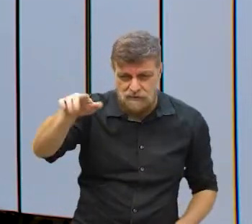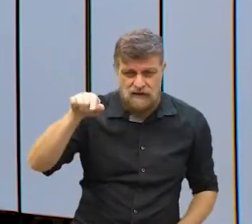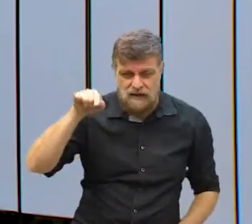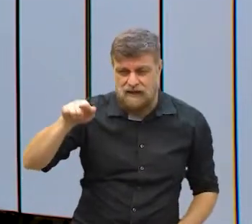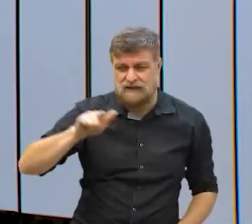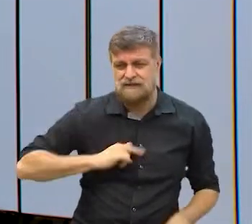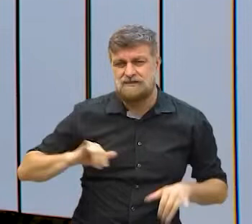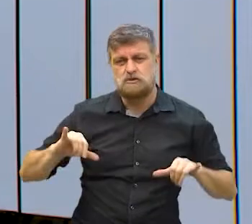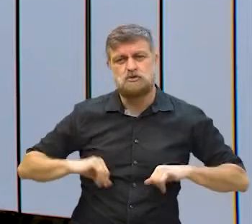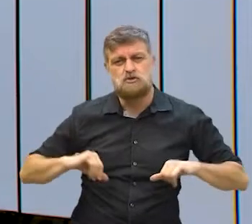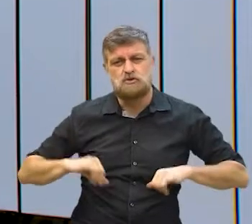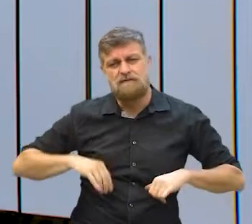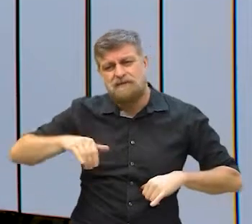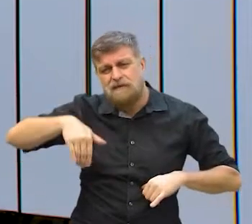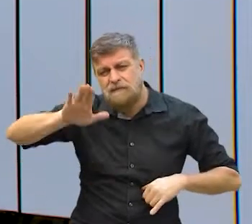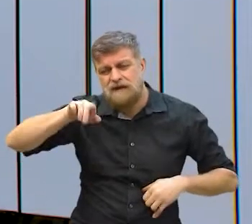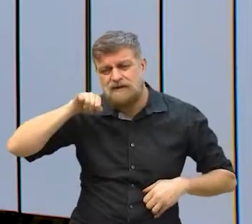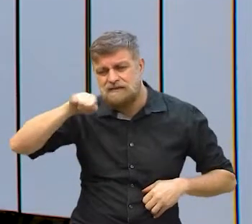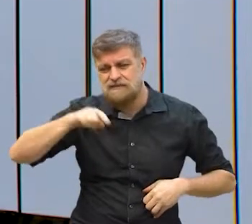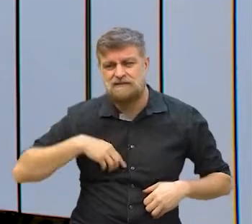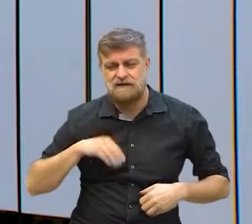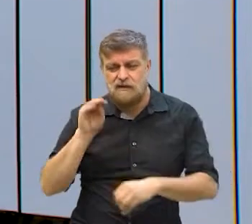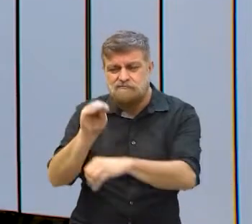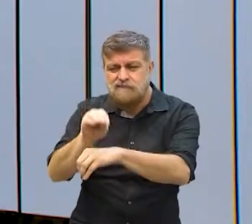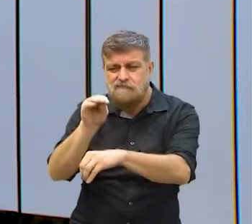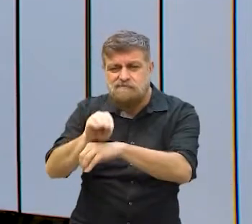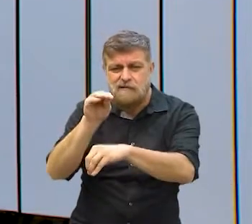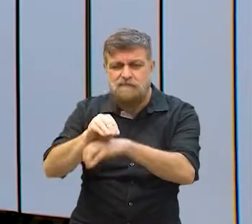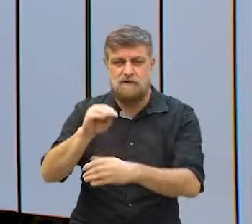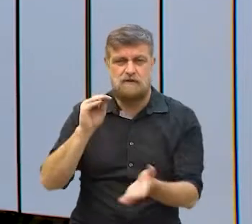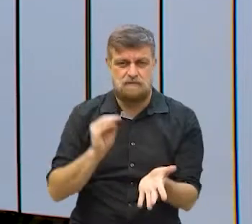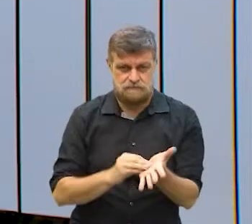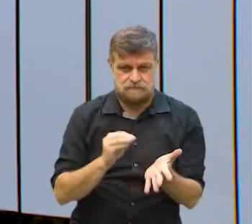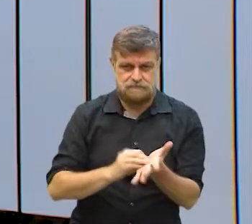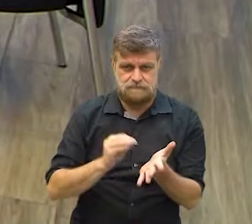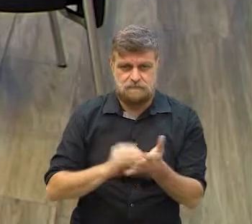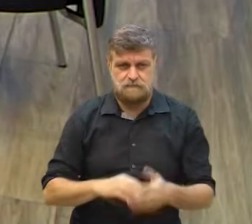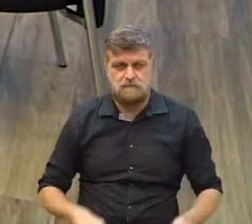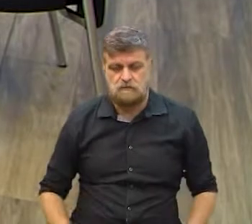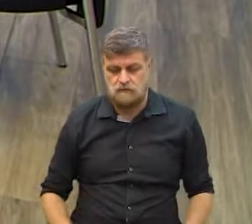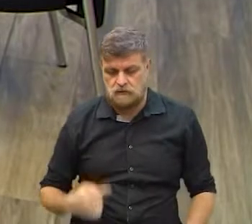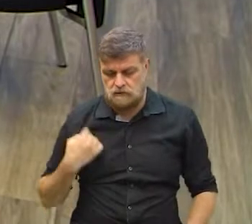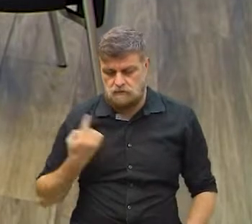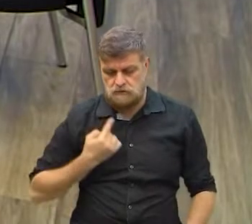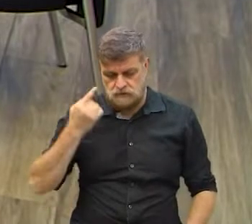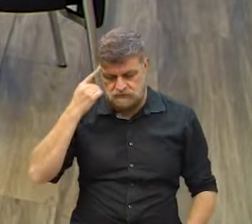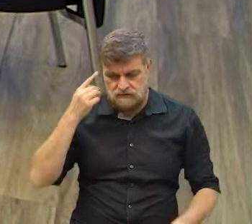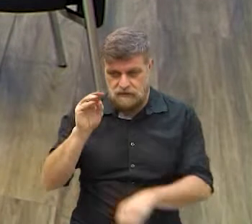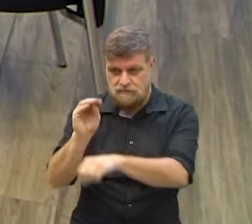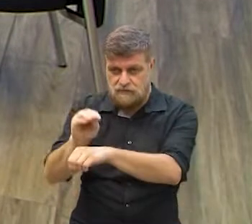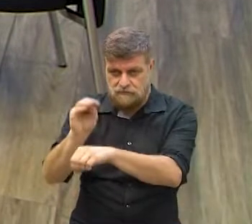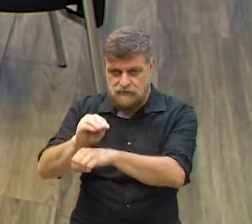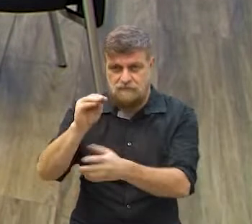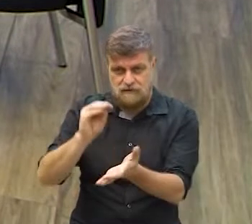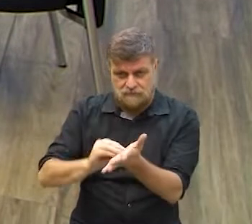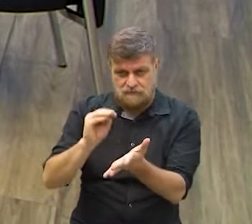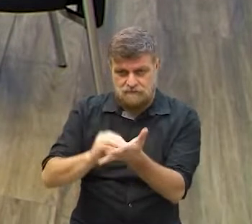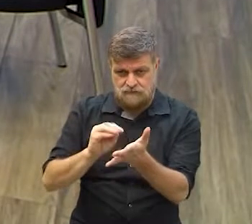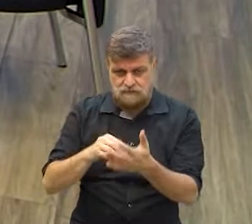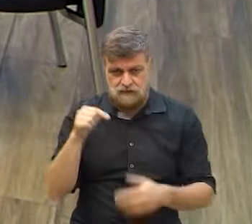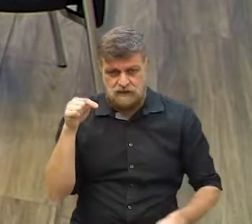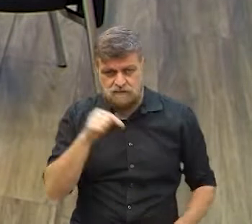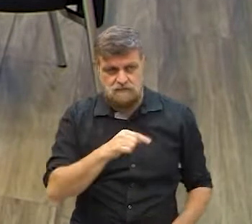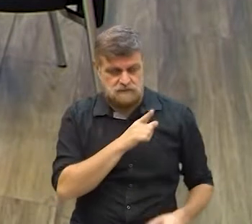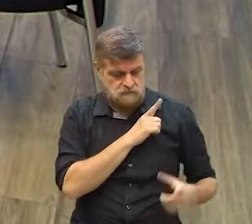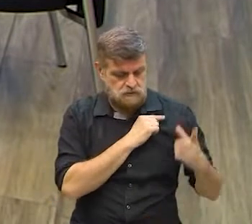A alta sociedade também tem, mas a periferia ela sofre muito mais com isso, ela é muito mais desamparada. E quando a gente fala nesse desamparo, até porque, Major Jaime, o